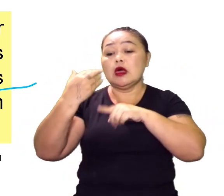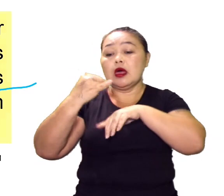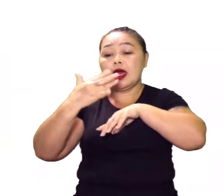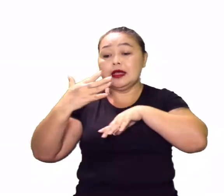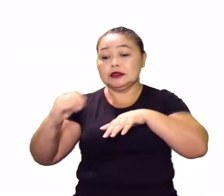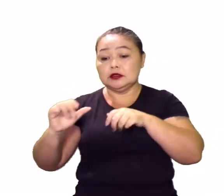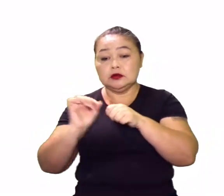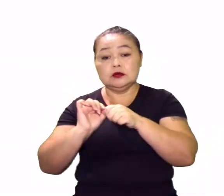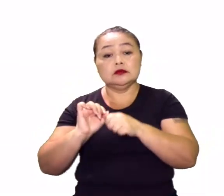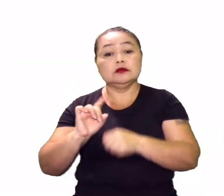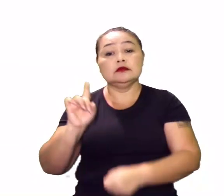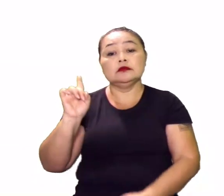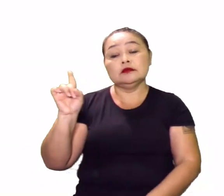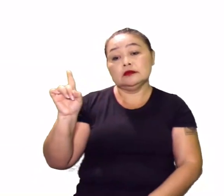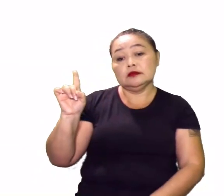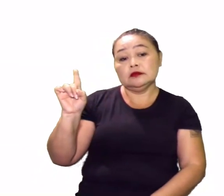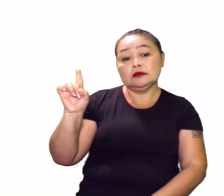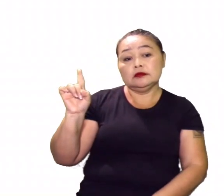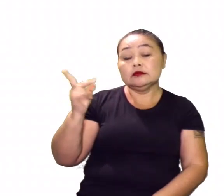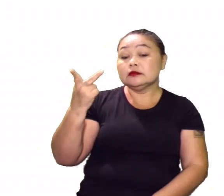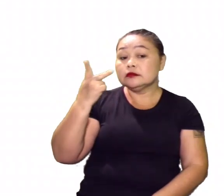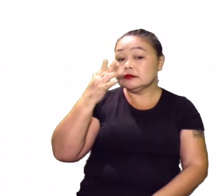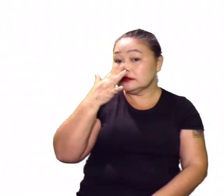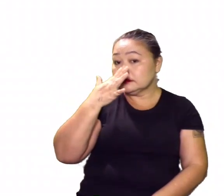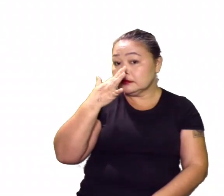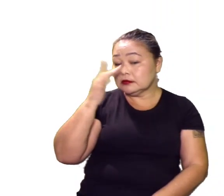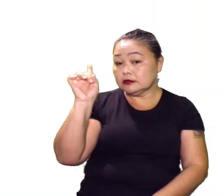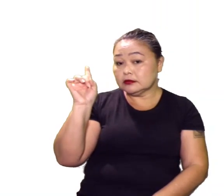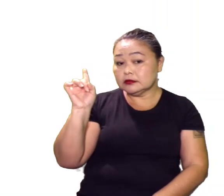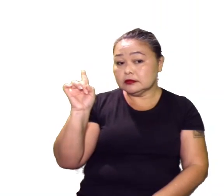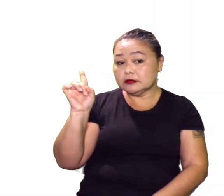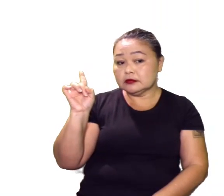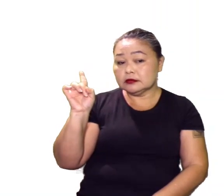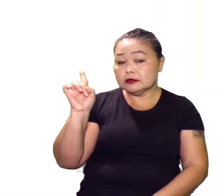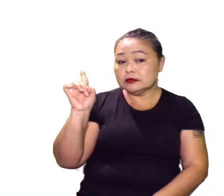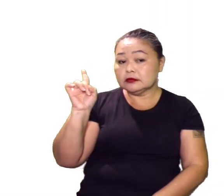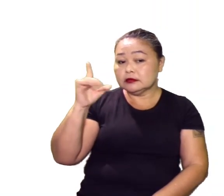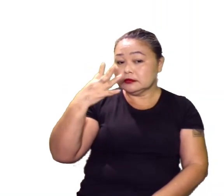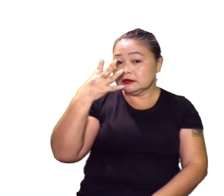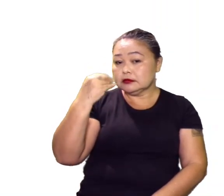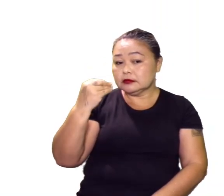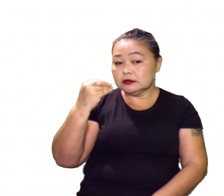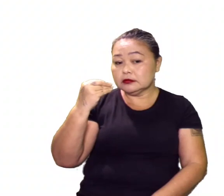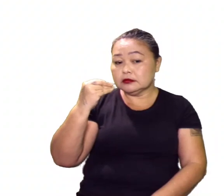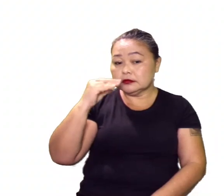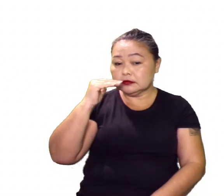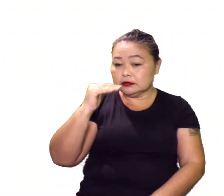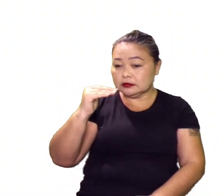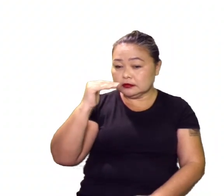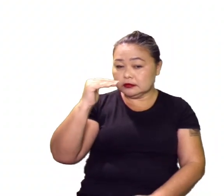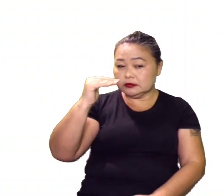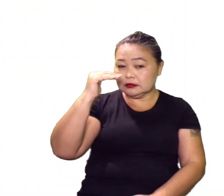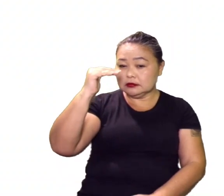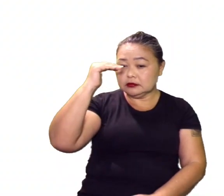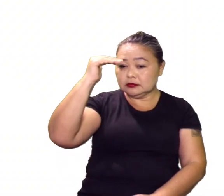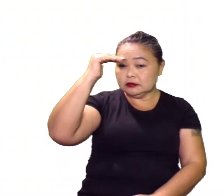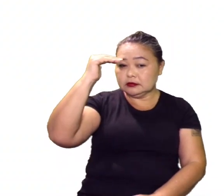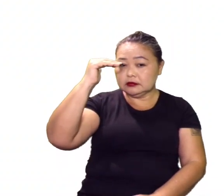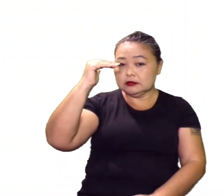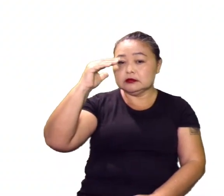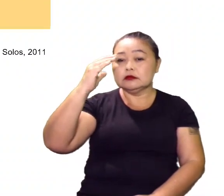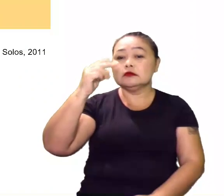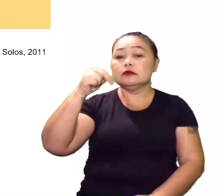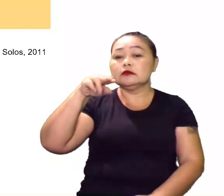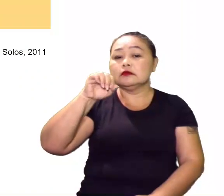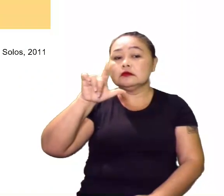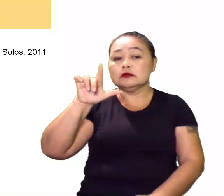ácido, certo? Aí vocês observam, nós temos aqui uma fotografia dos perfis de solo, esse perfil de solo do